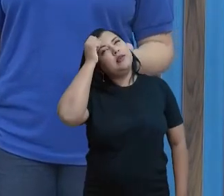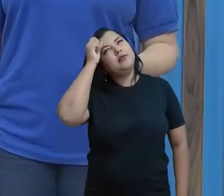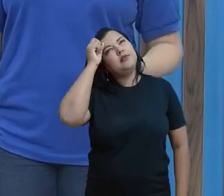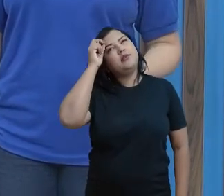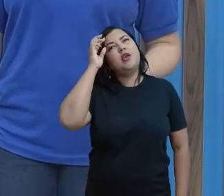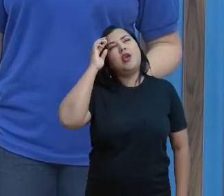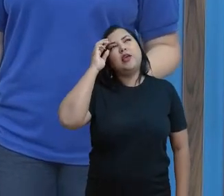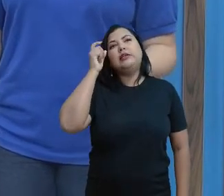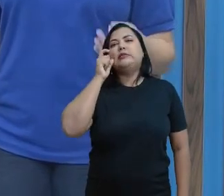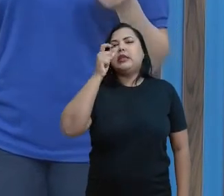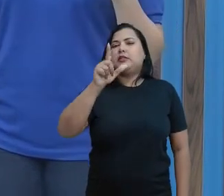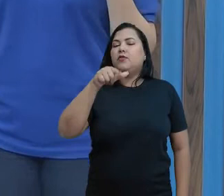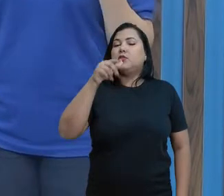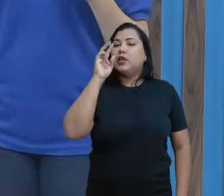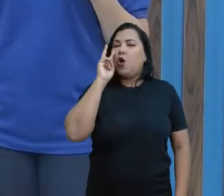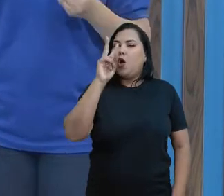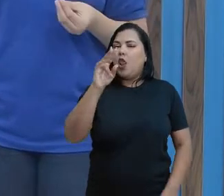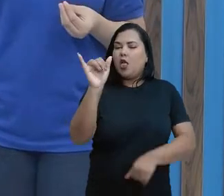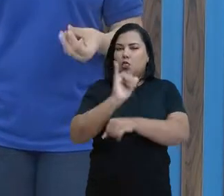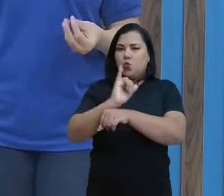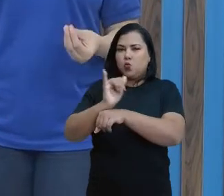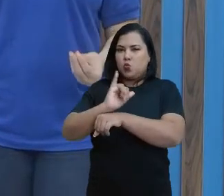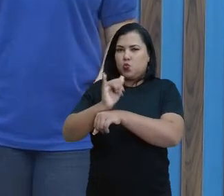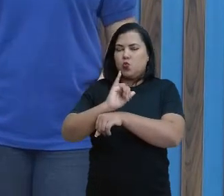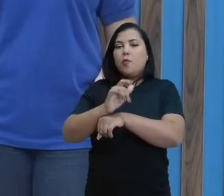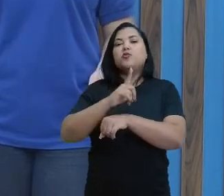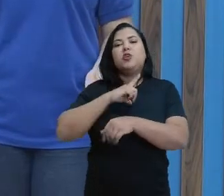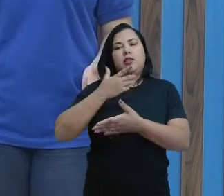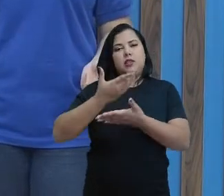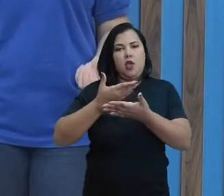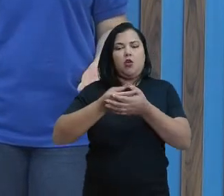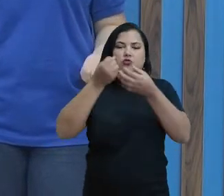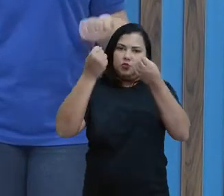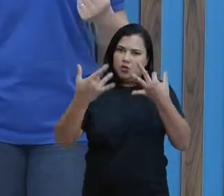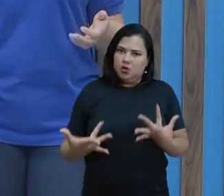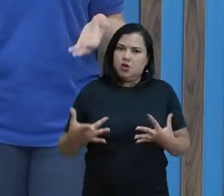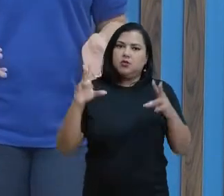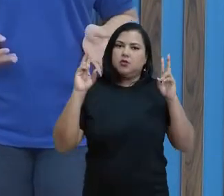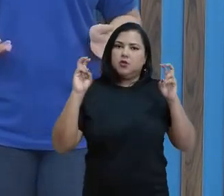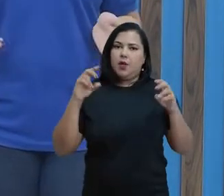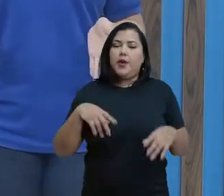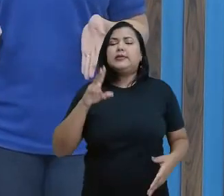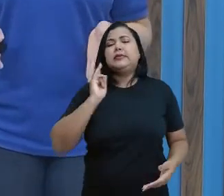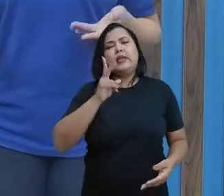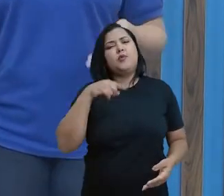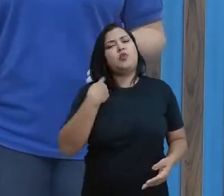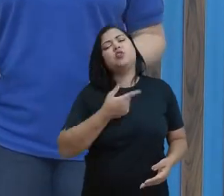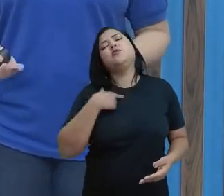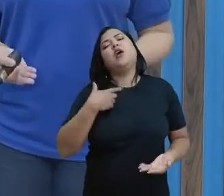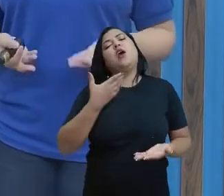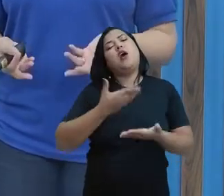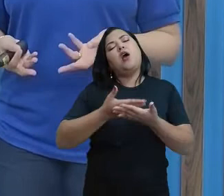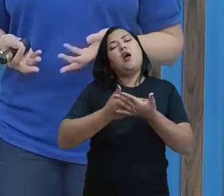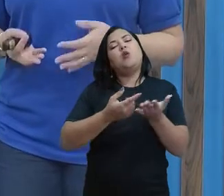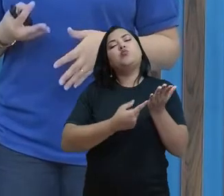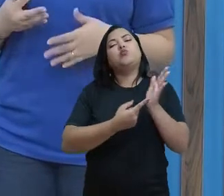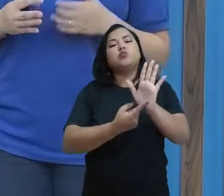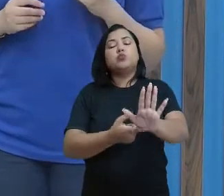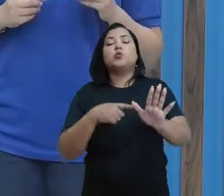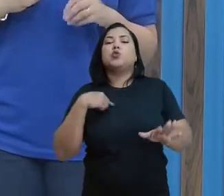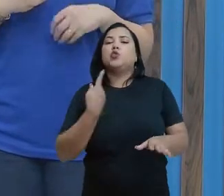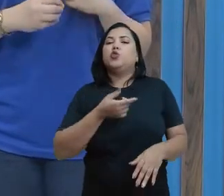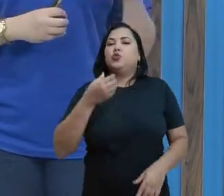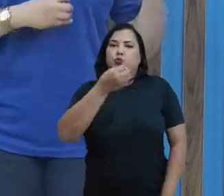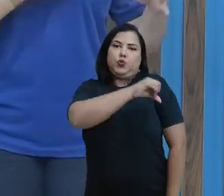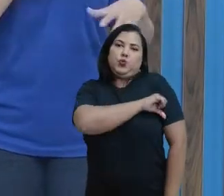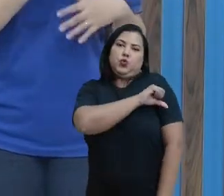no canal do YouTube, que a gente já tem aula falando sobre isso, tá certo? Toda vez que a gente vai dar uma aula, principalmente aqui no 9º ano, que a gente já